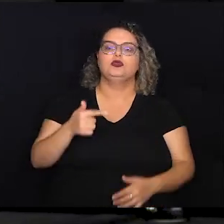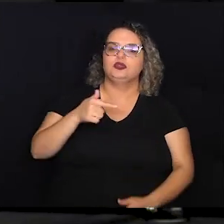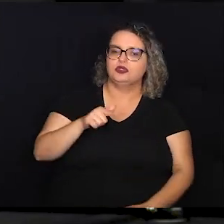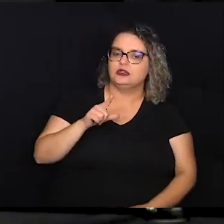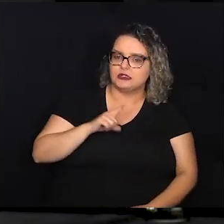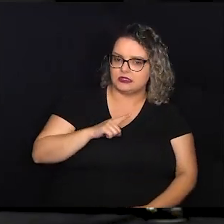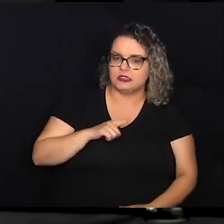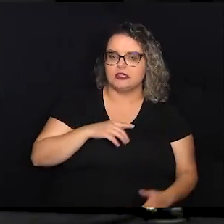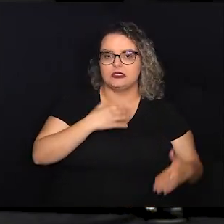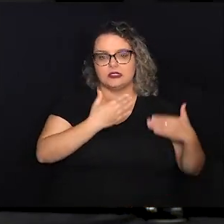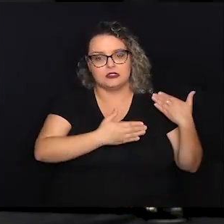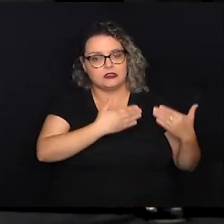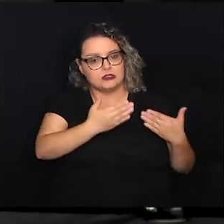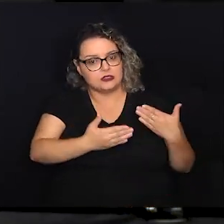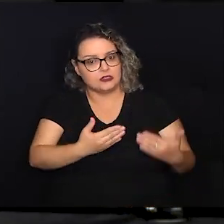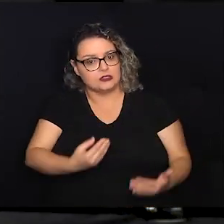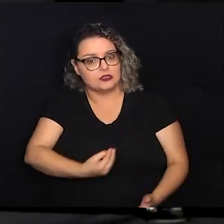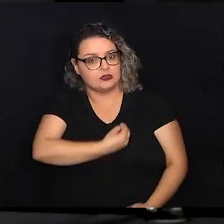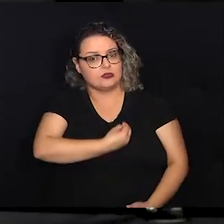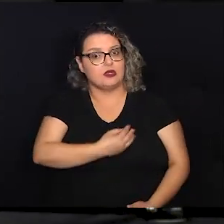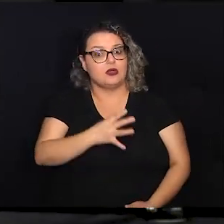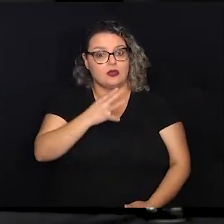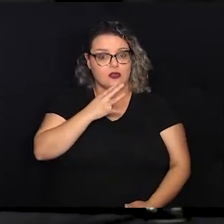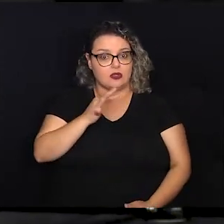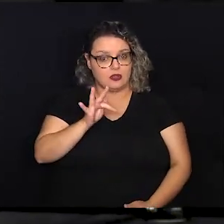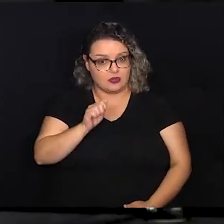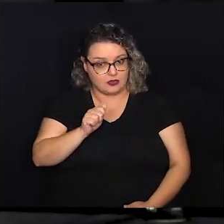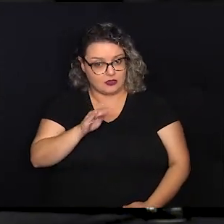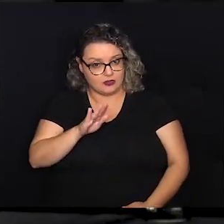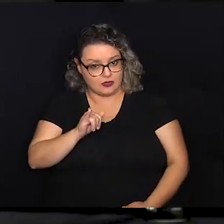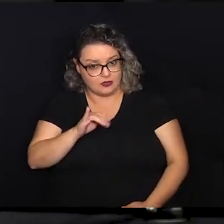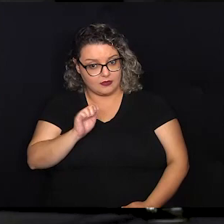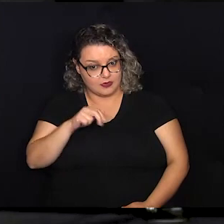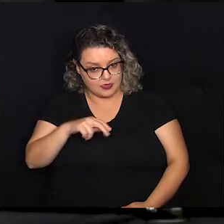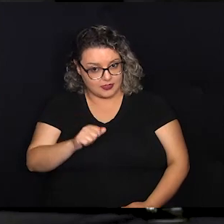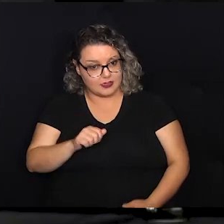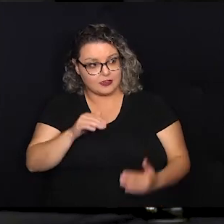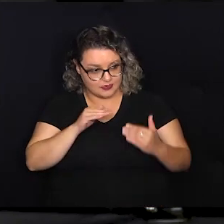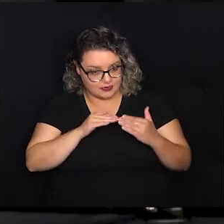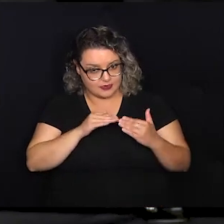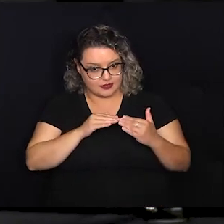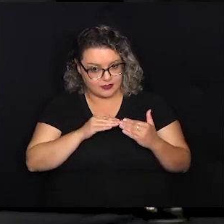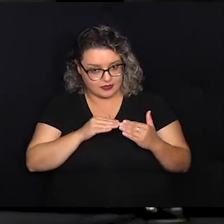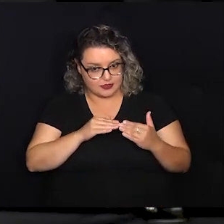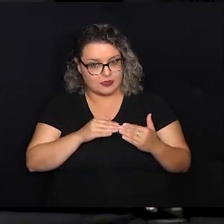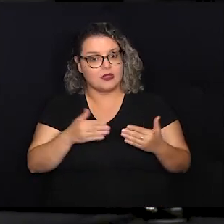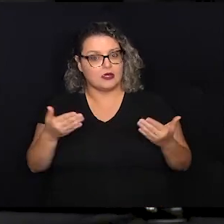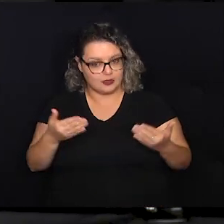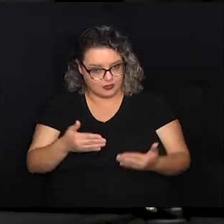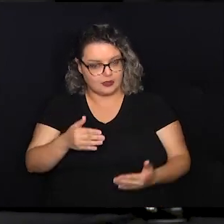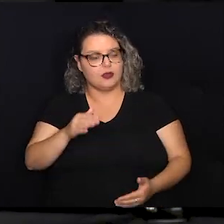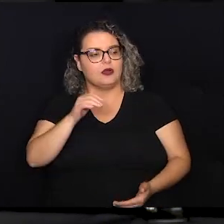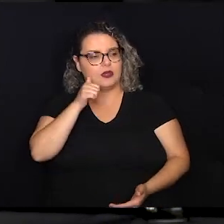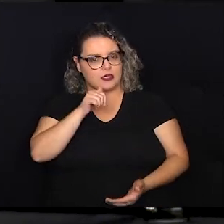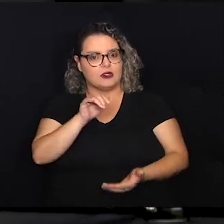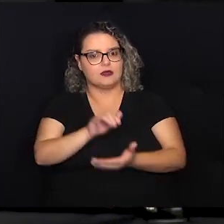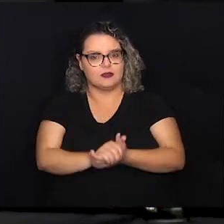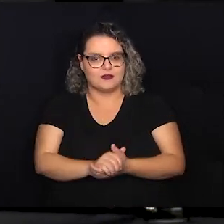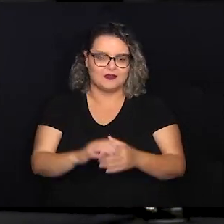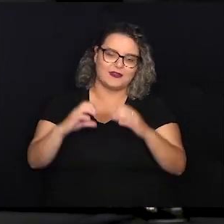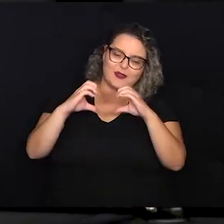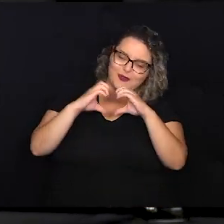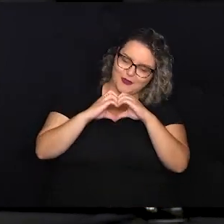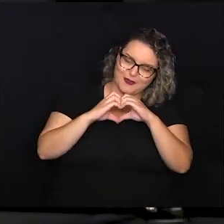que tinha 4 filhos, hoje você tem 7. Nessa trajetória da sua vida você conheceu a Fabiana,